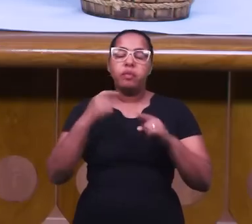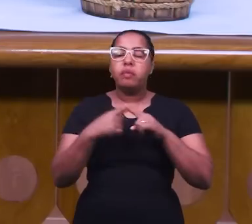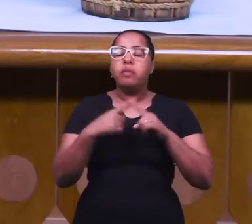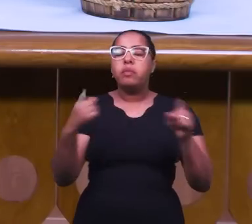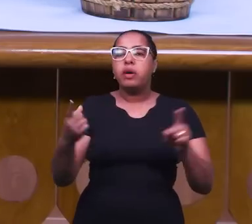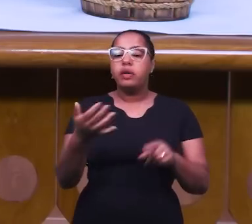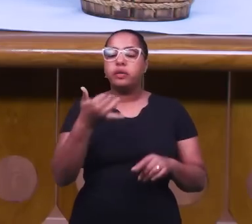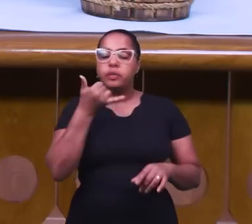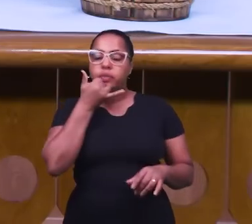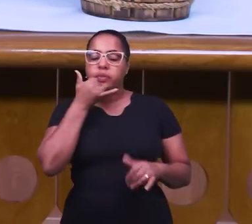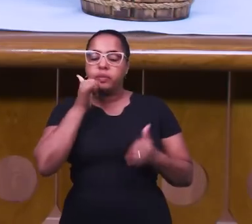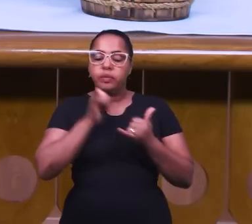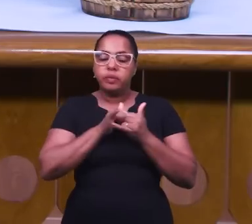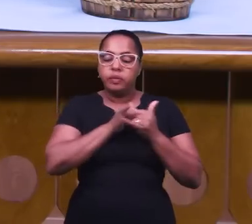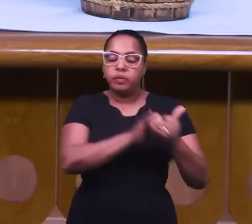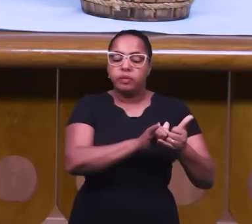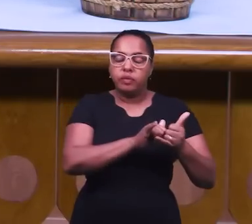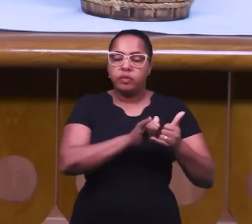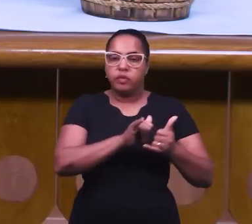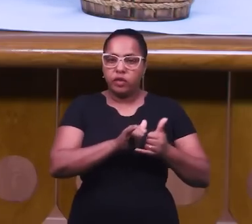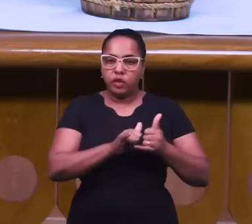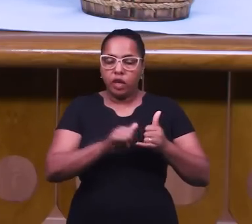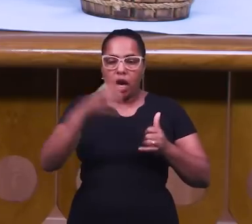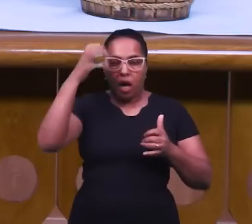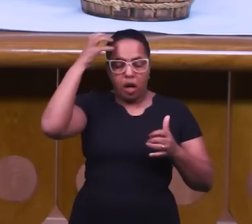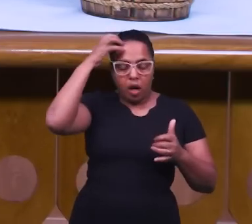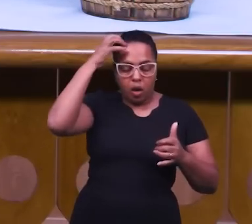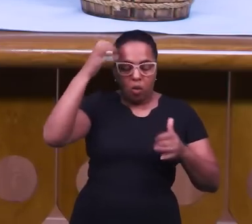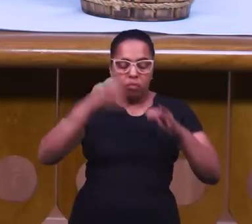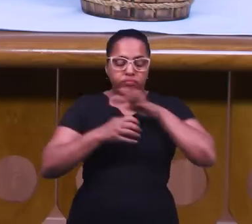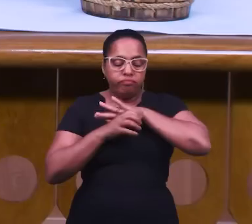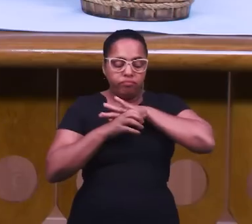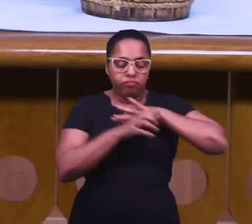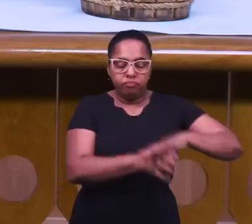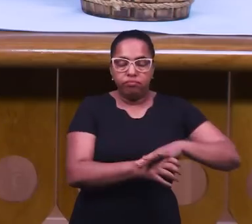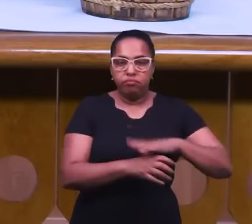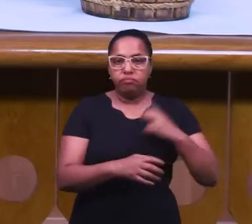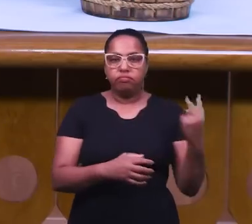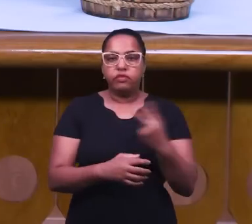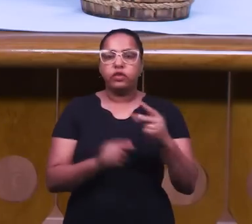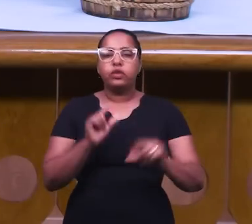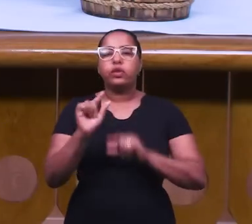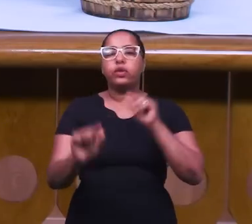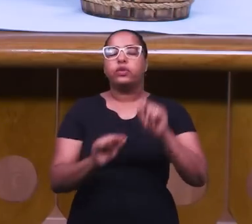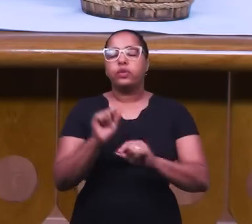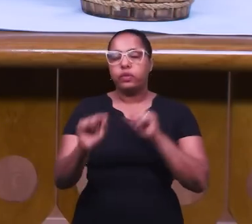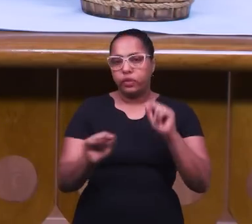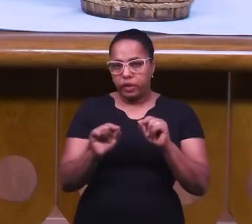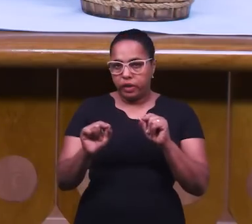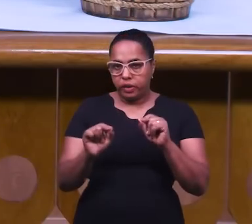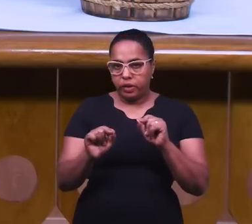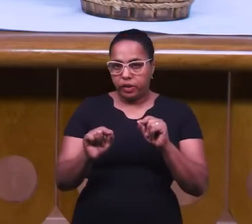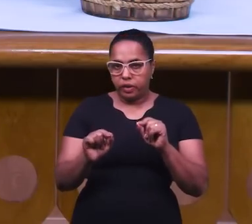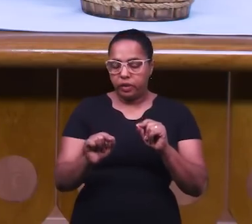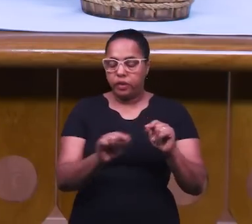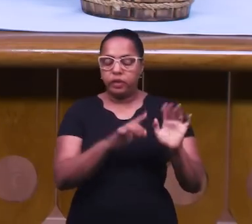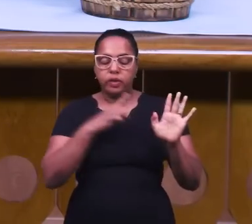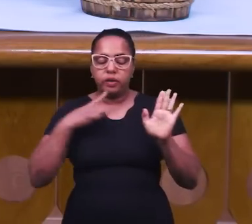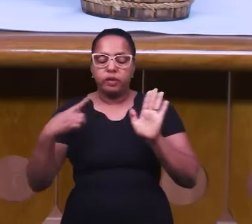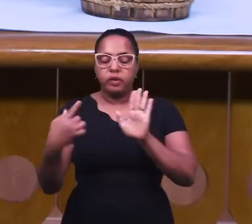verdade, redimiu, ou seja, retirou a culpa do pecado de Adão e Eva, foi exatamente